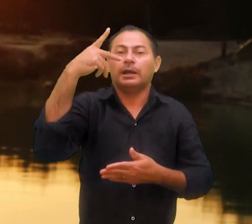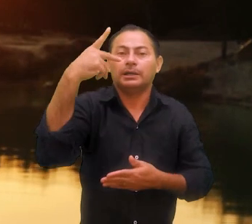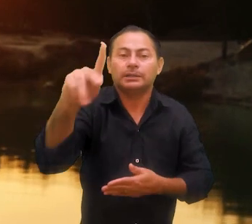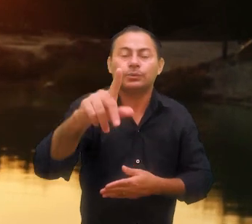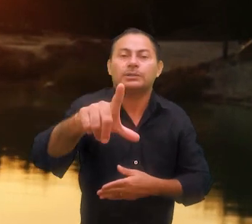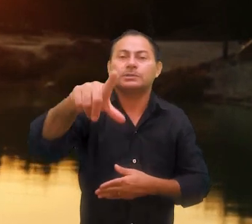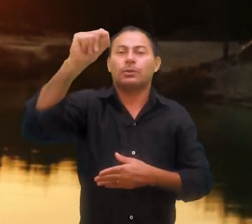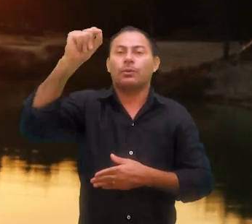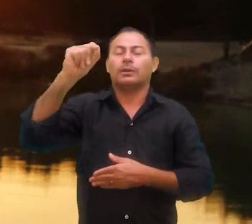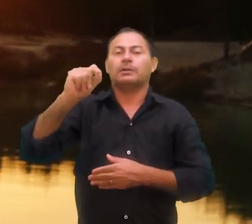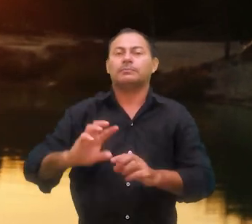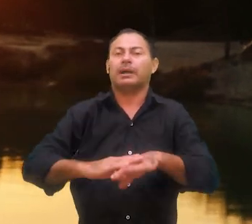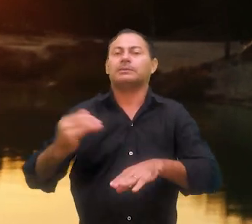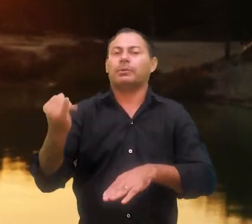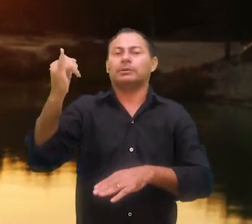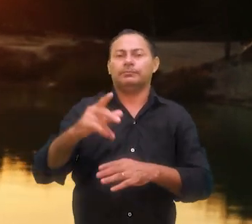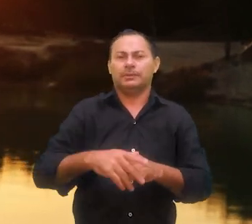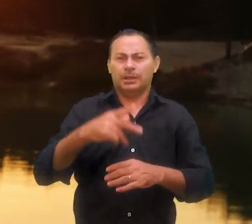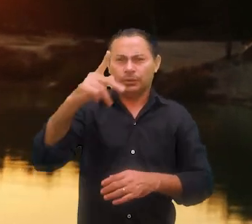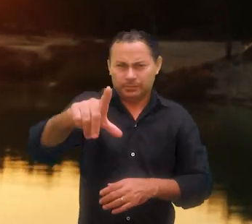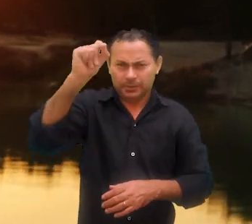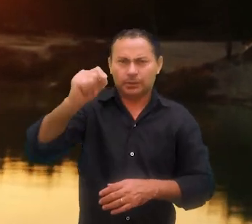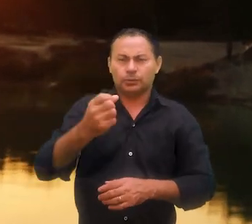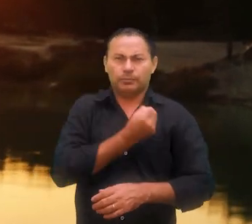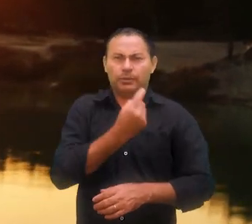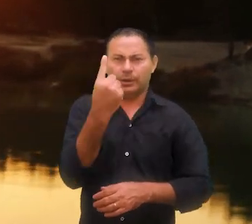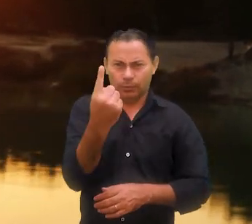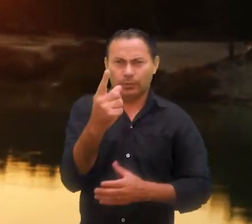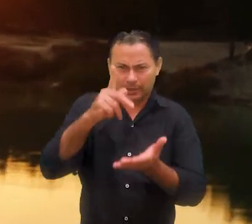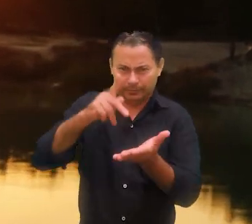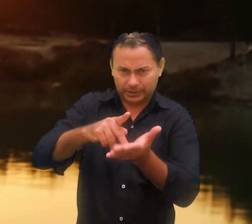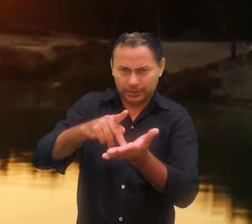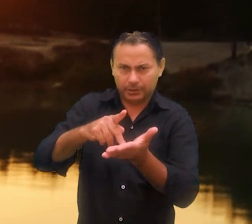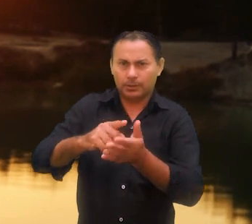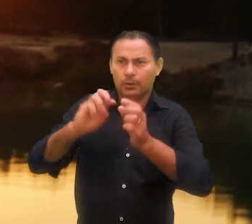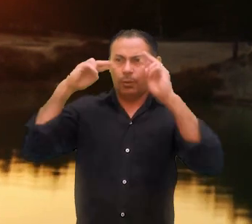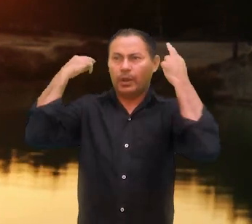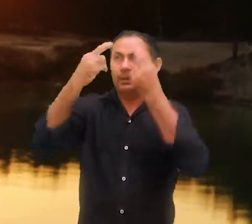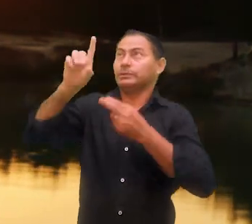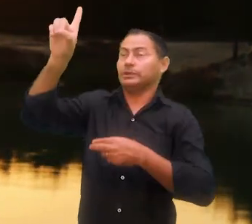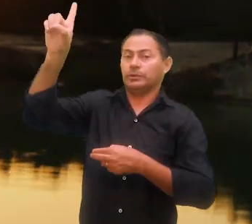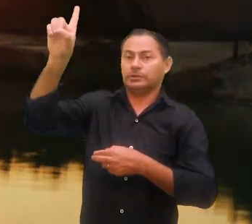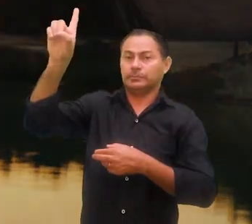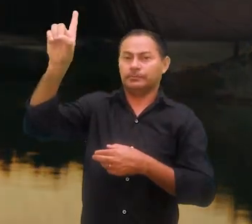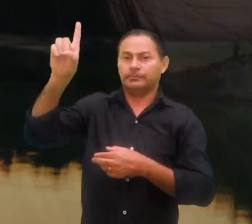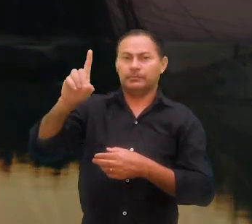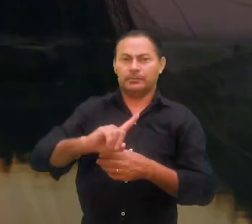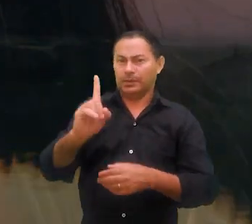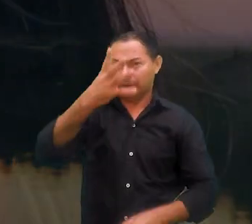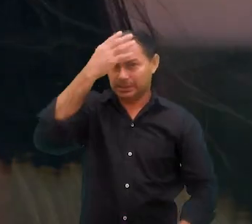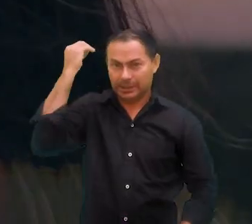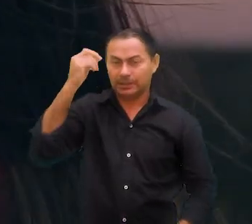Quais são as suas prioridades, hein? Sua prioridade número 1 é realmente o reino de